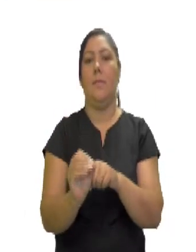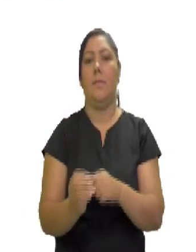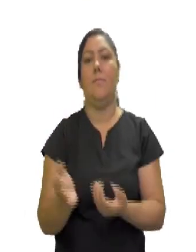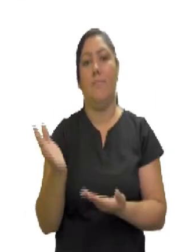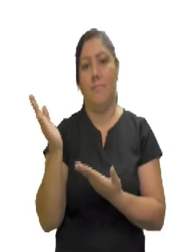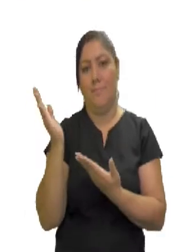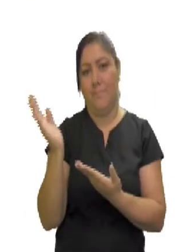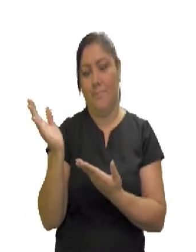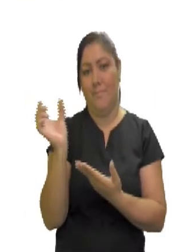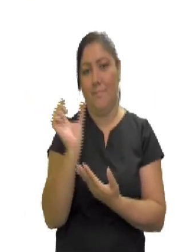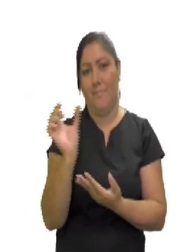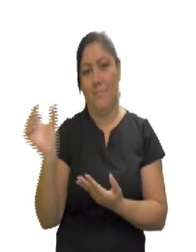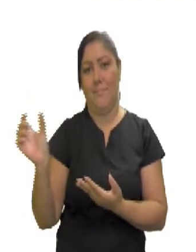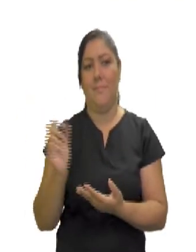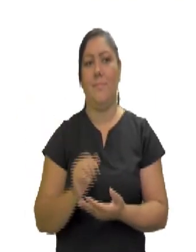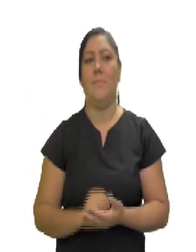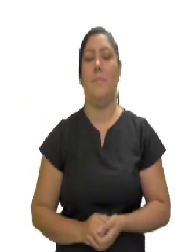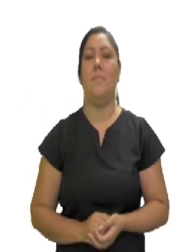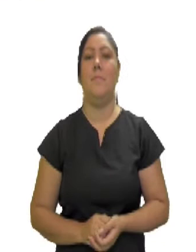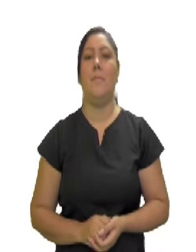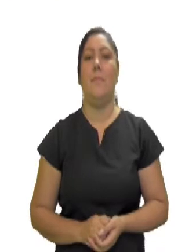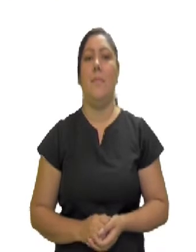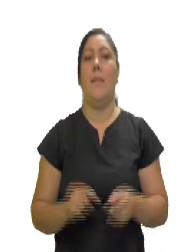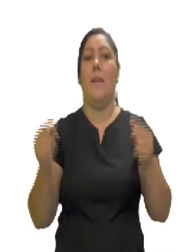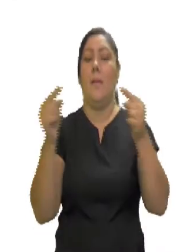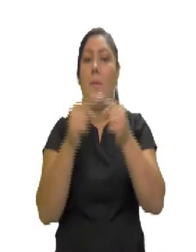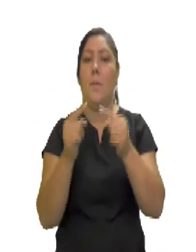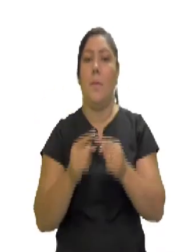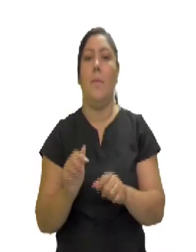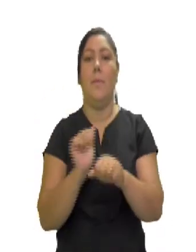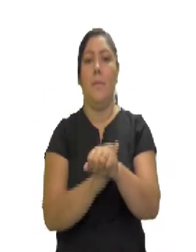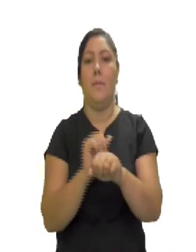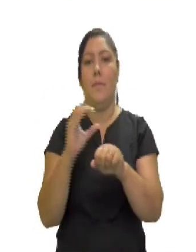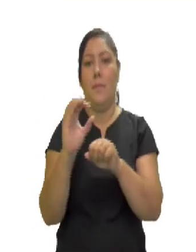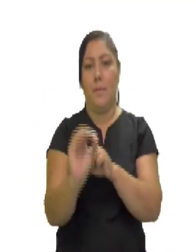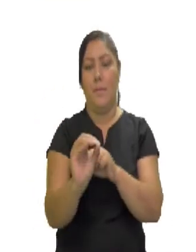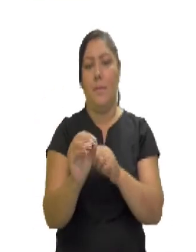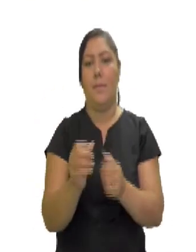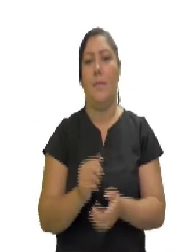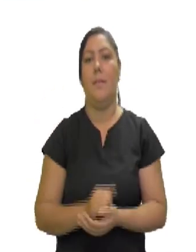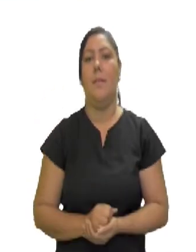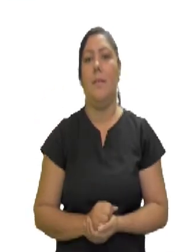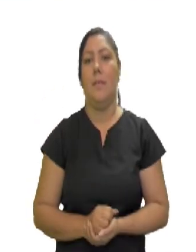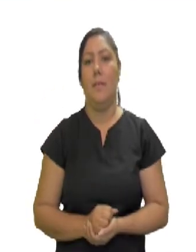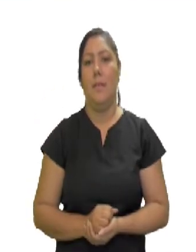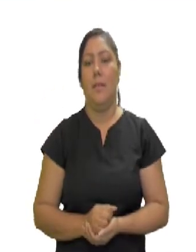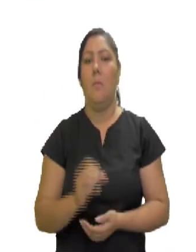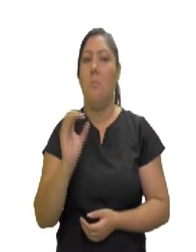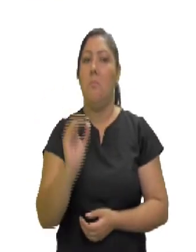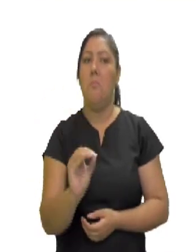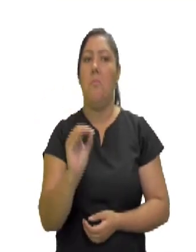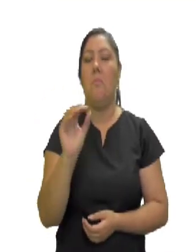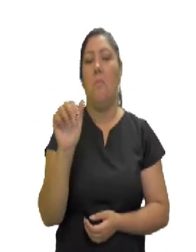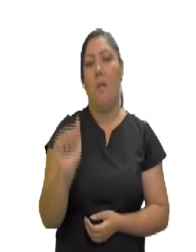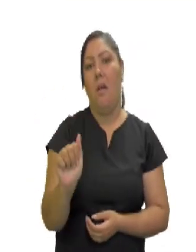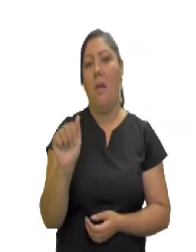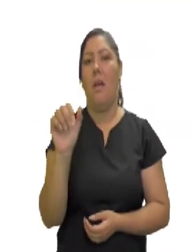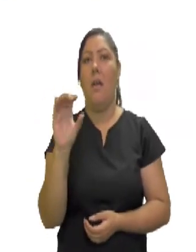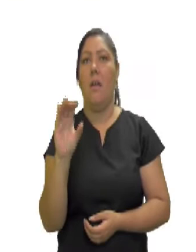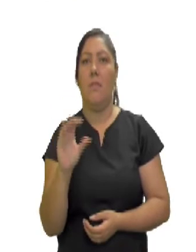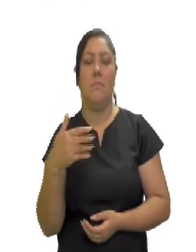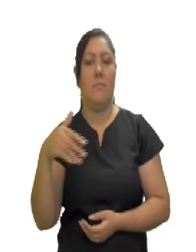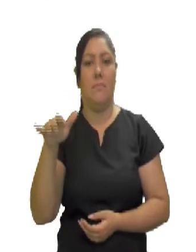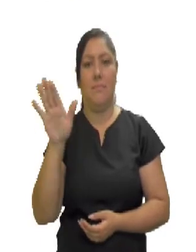ou pelo. E as combinações de artigo, nós já conhecemos os artigos, o, as,